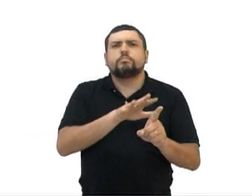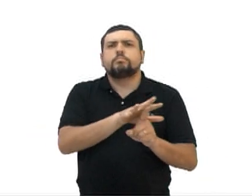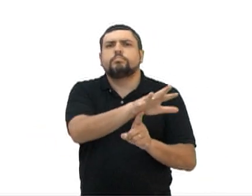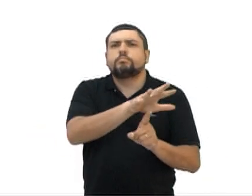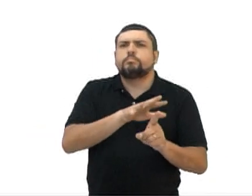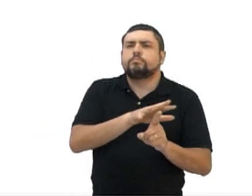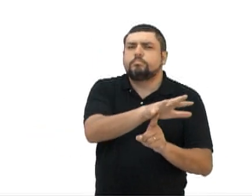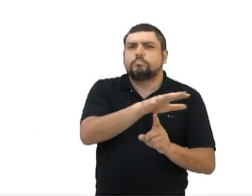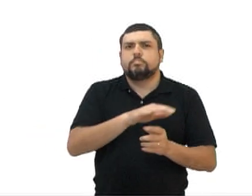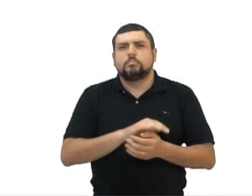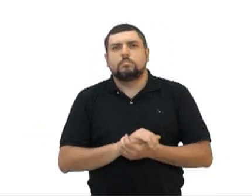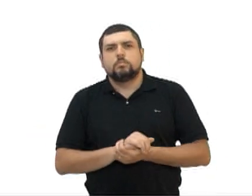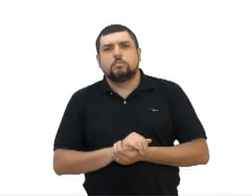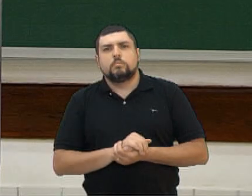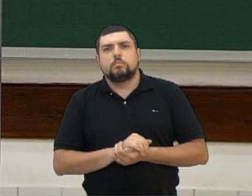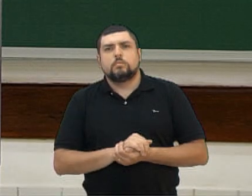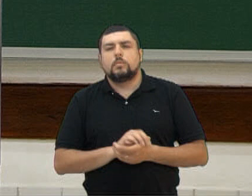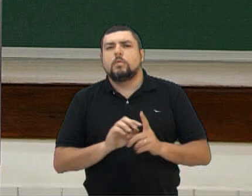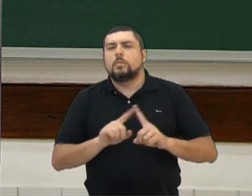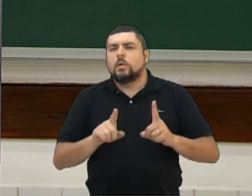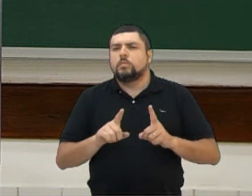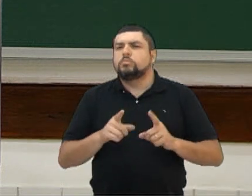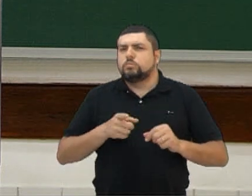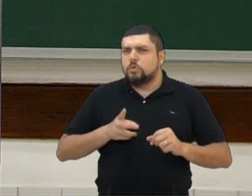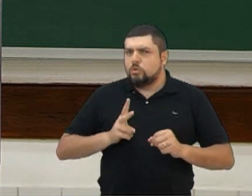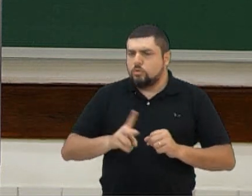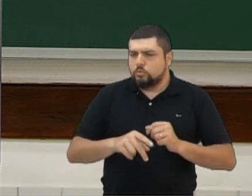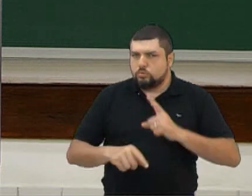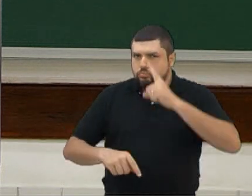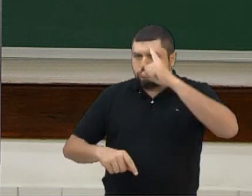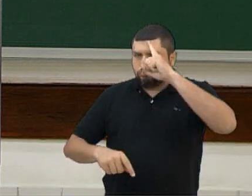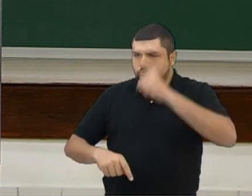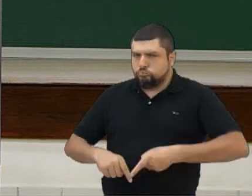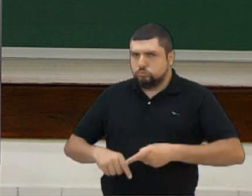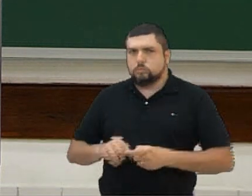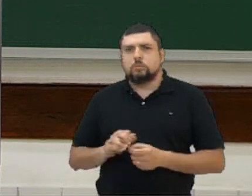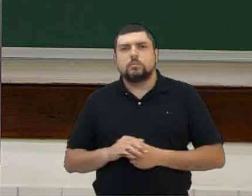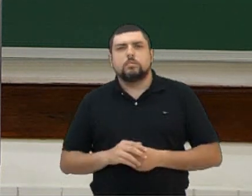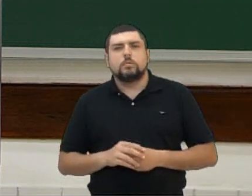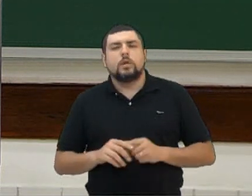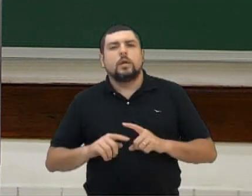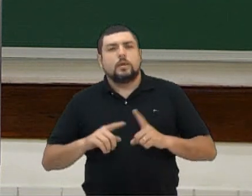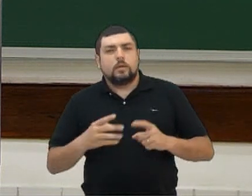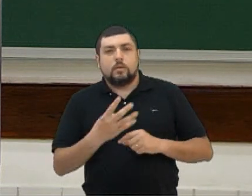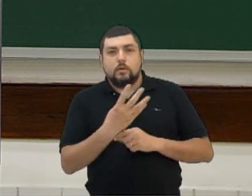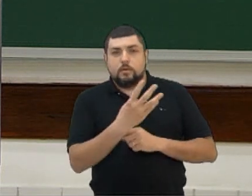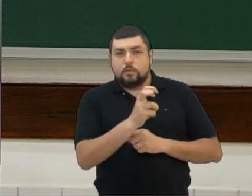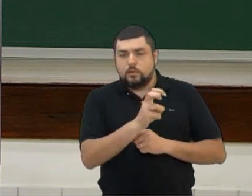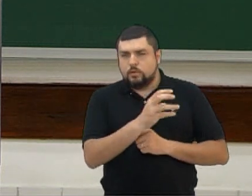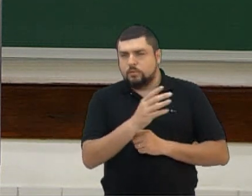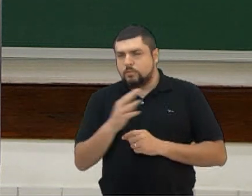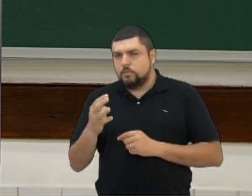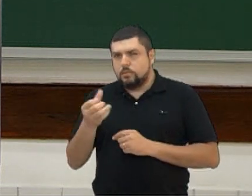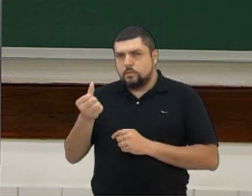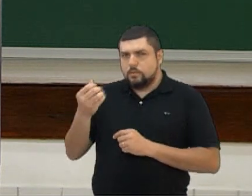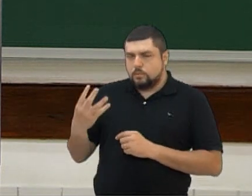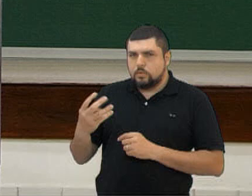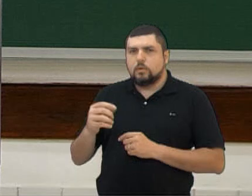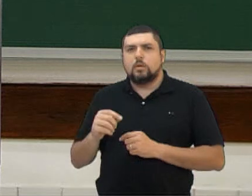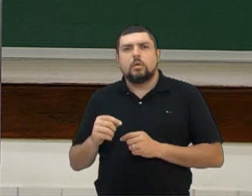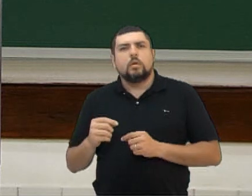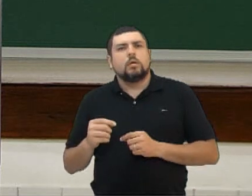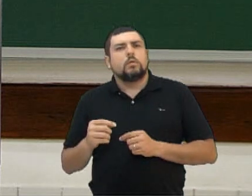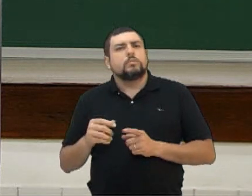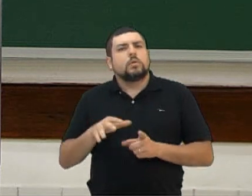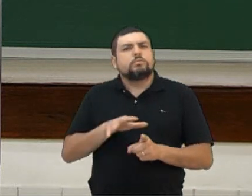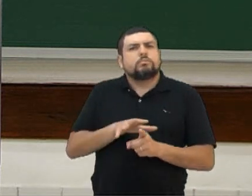sociais de dominação. Esse período de 45 a 64 é chamado de populista justamente porque os presidentes que